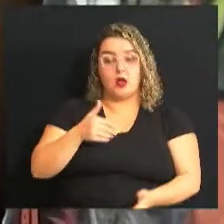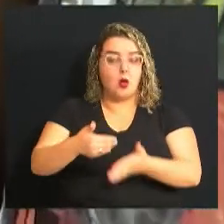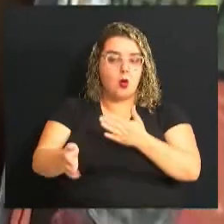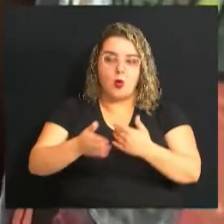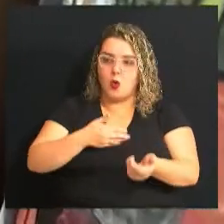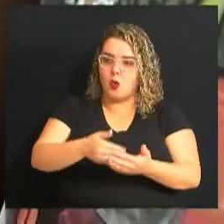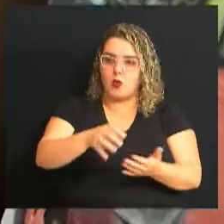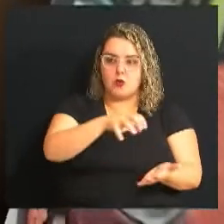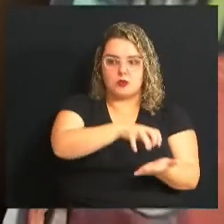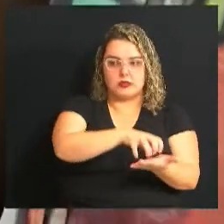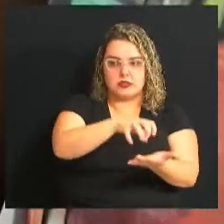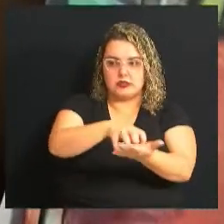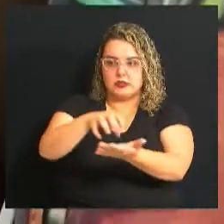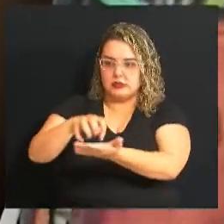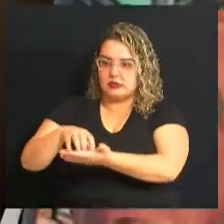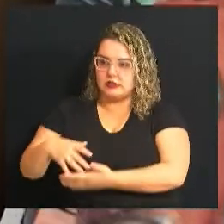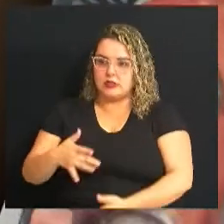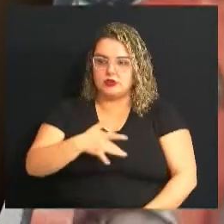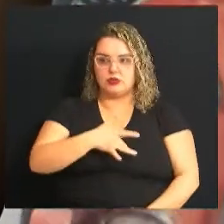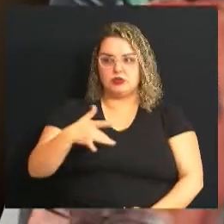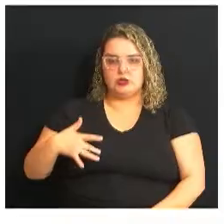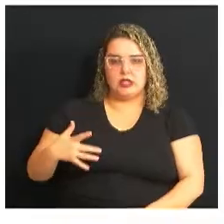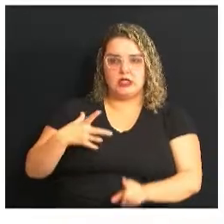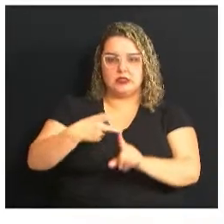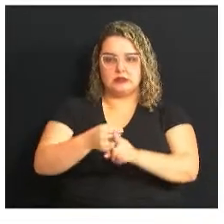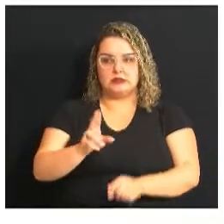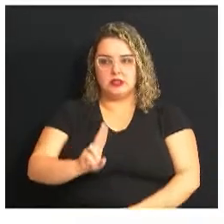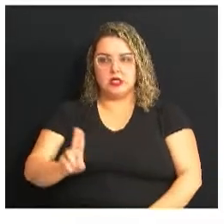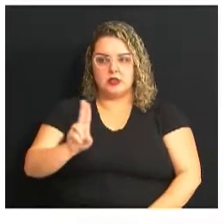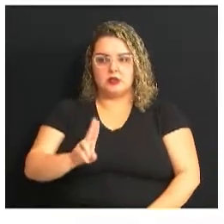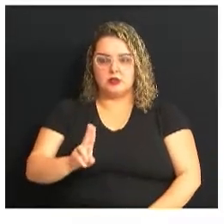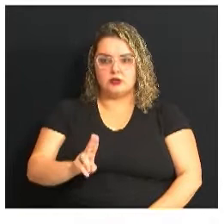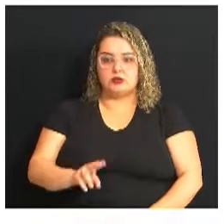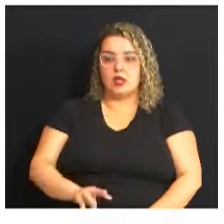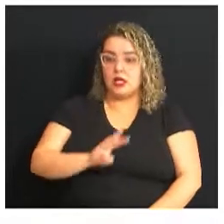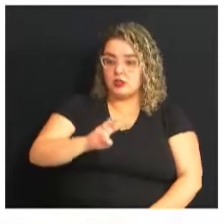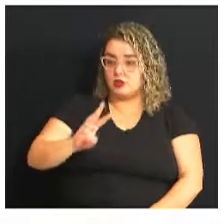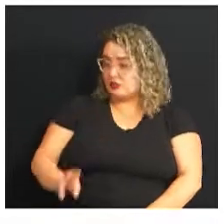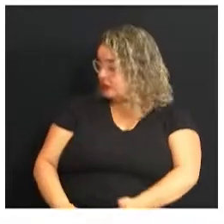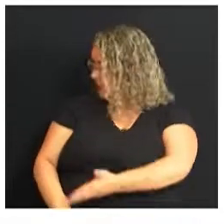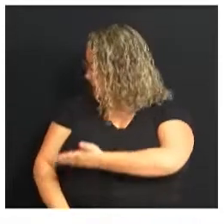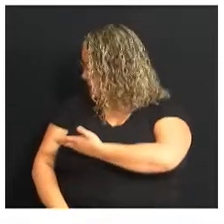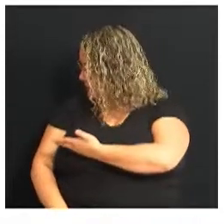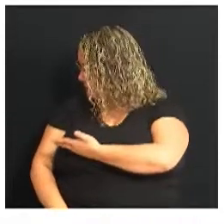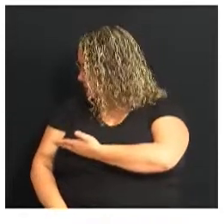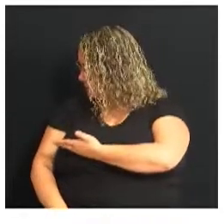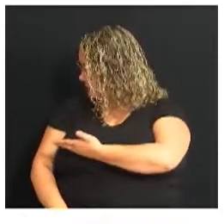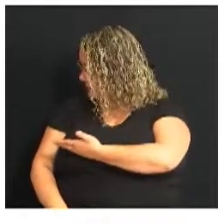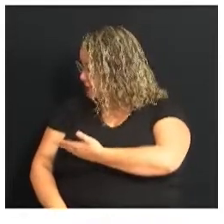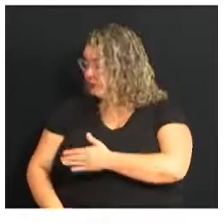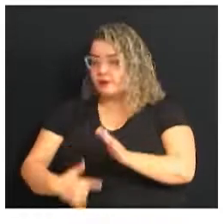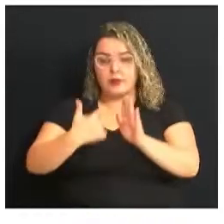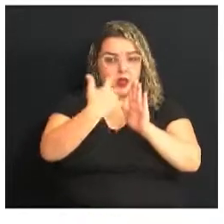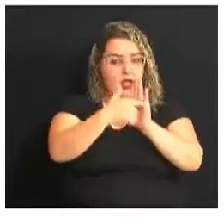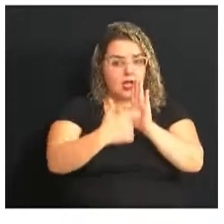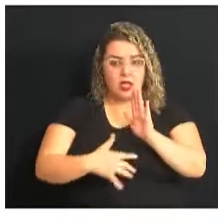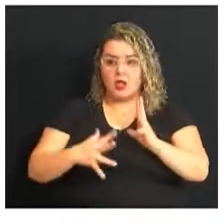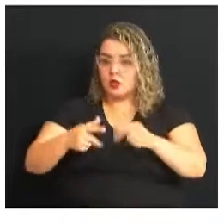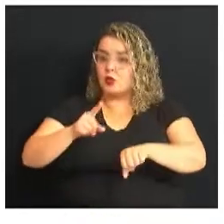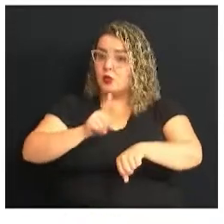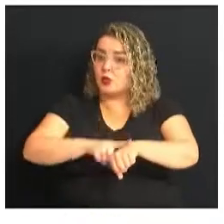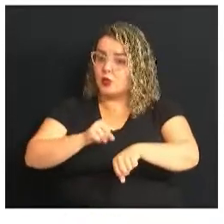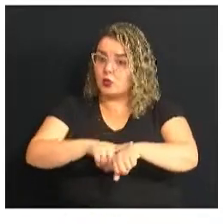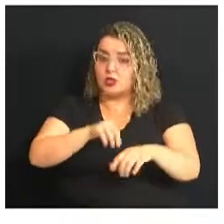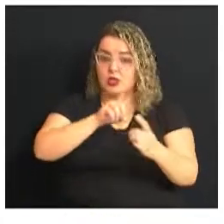de saúde onde as vacinas estão sendo aplicadas. Neste site é possível ter acesso à lista completa e horários de